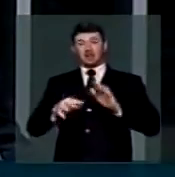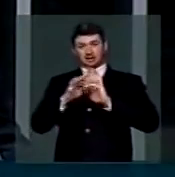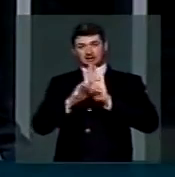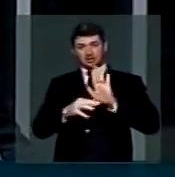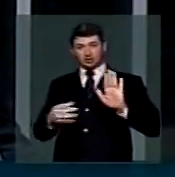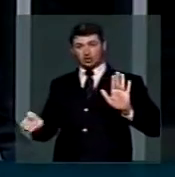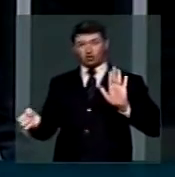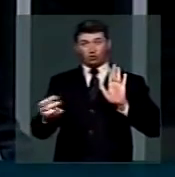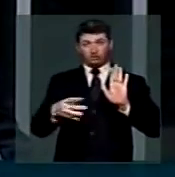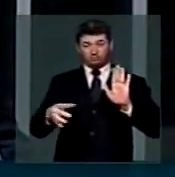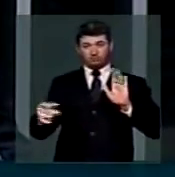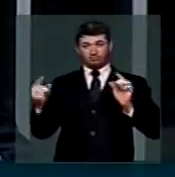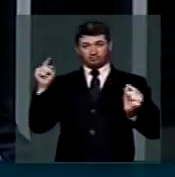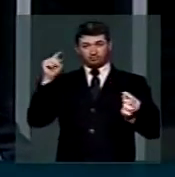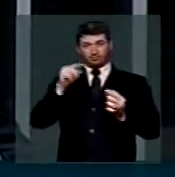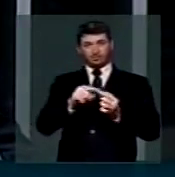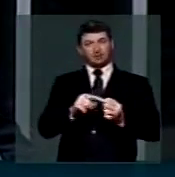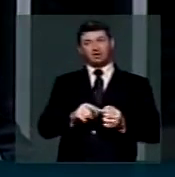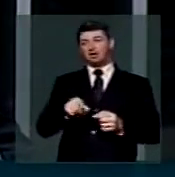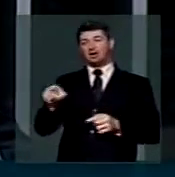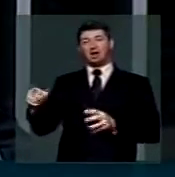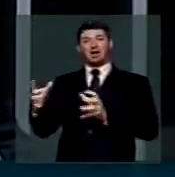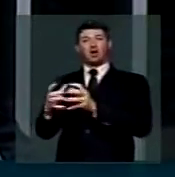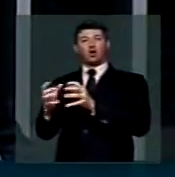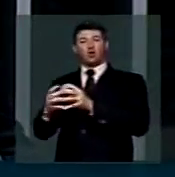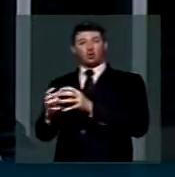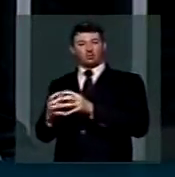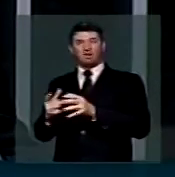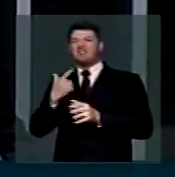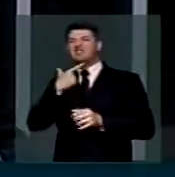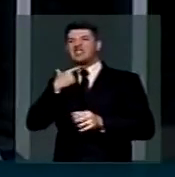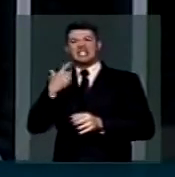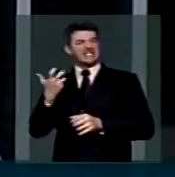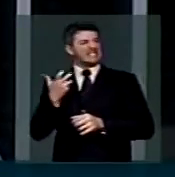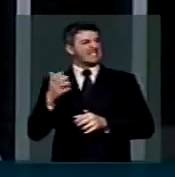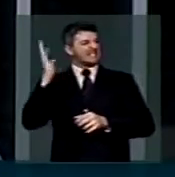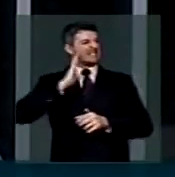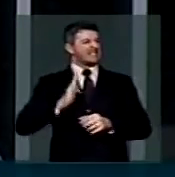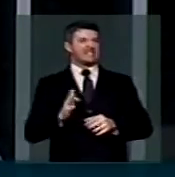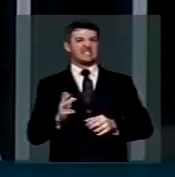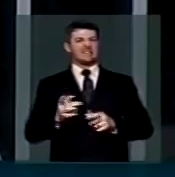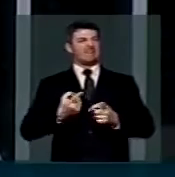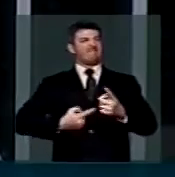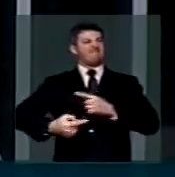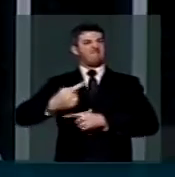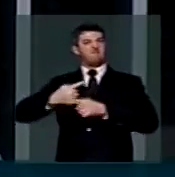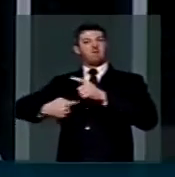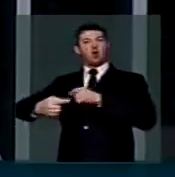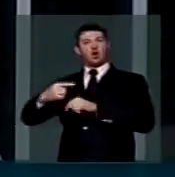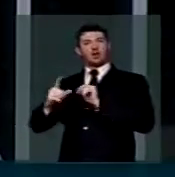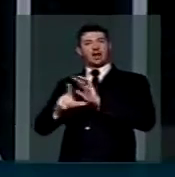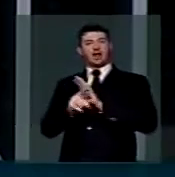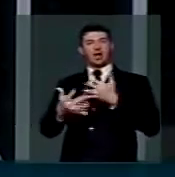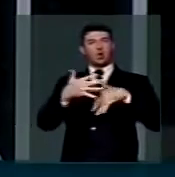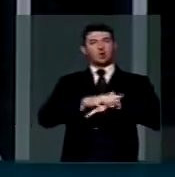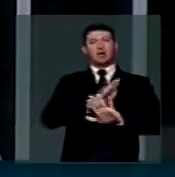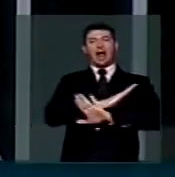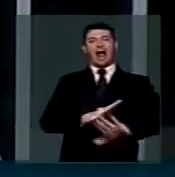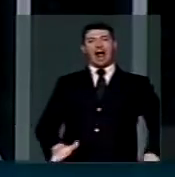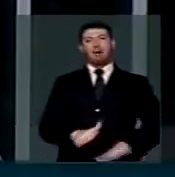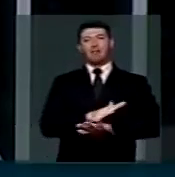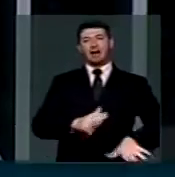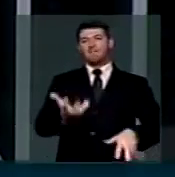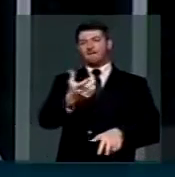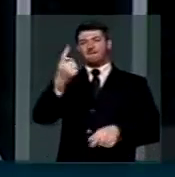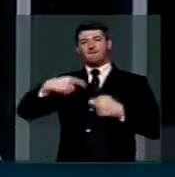texto, este lobby, essa vontade de ver o país recuar do ponto de vista da inclusão,